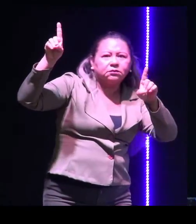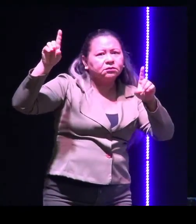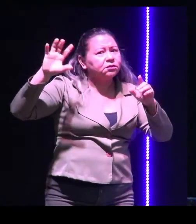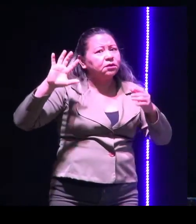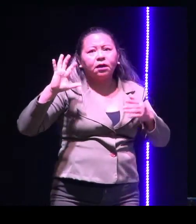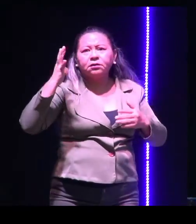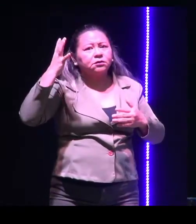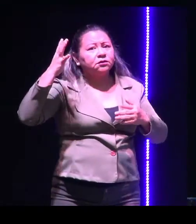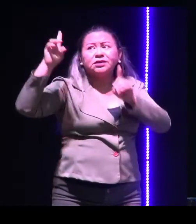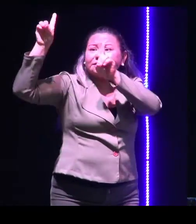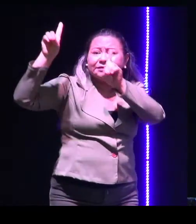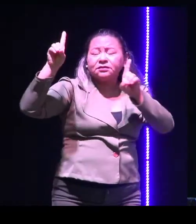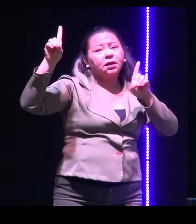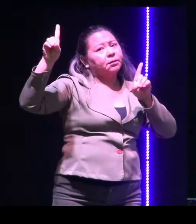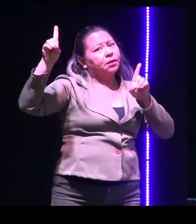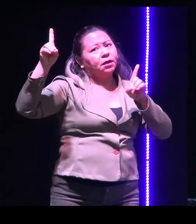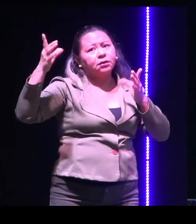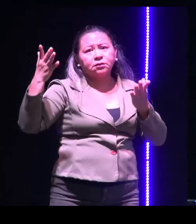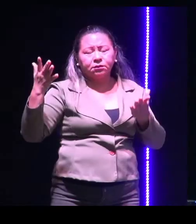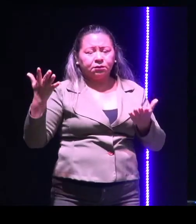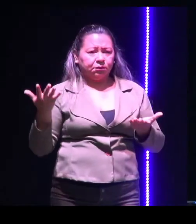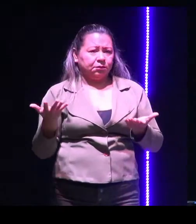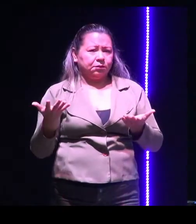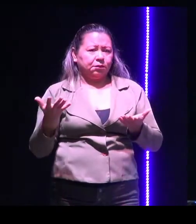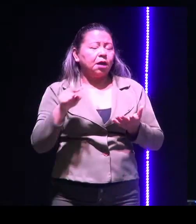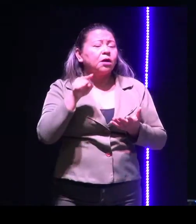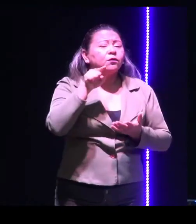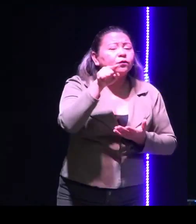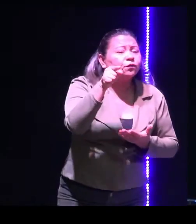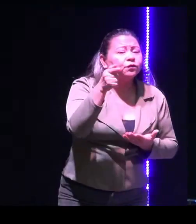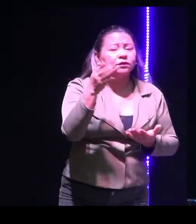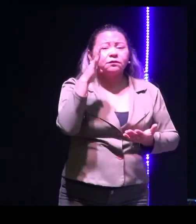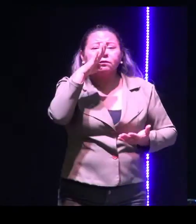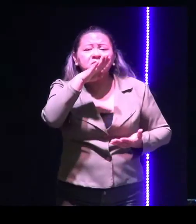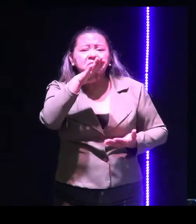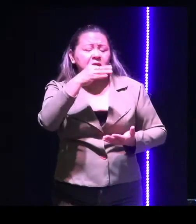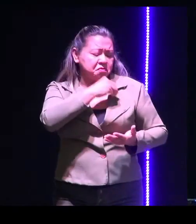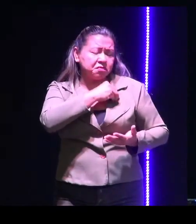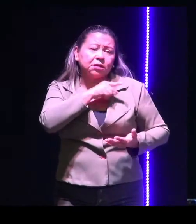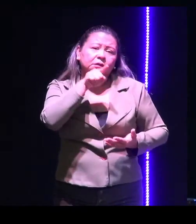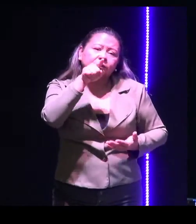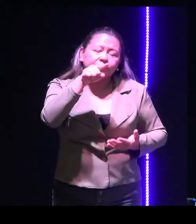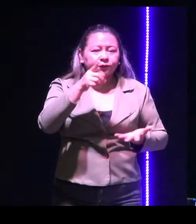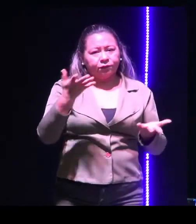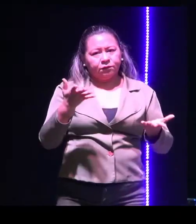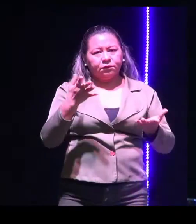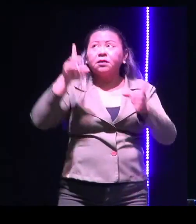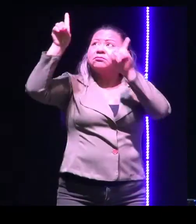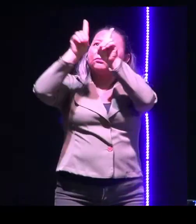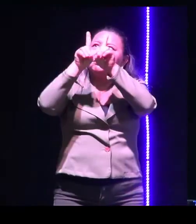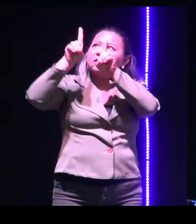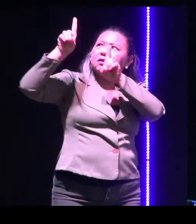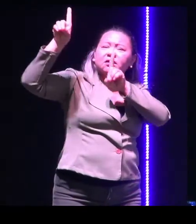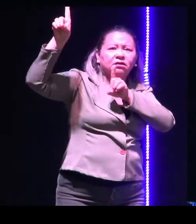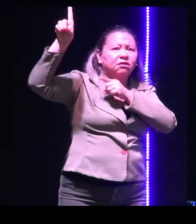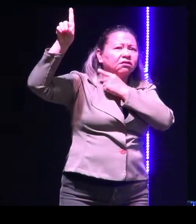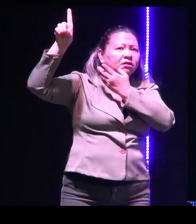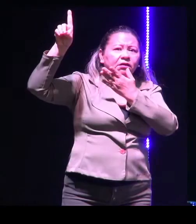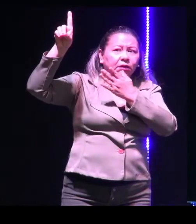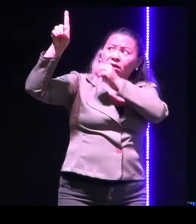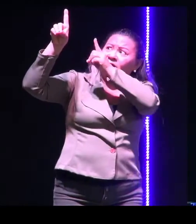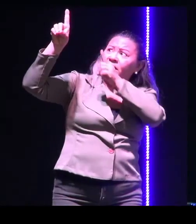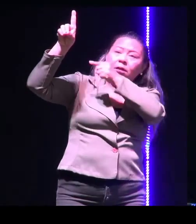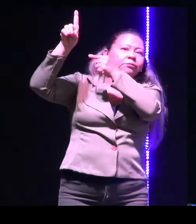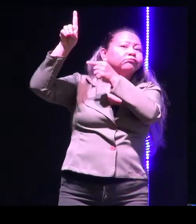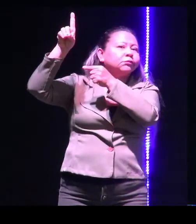de vocês que os separam do seu Deus. São as suas maldades que fazem com que ele se esconda de vocês e